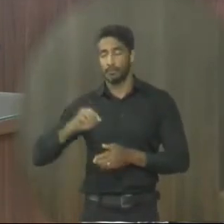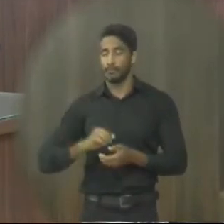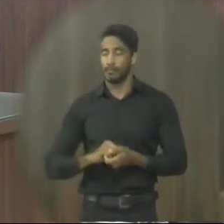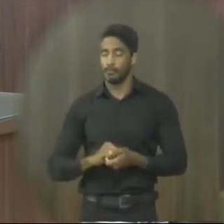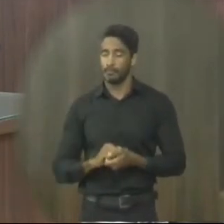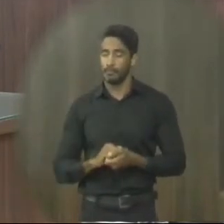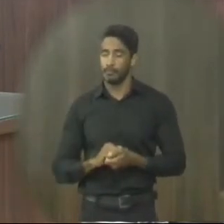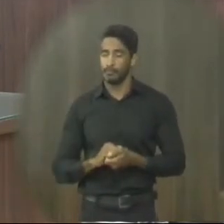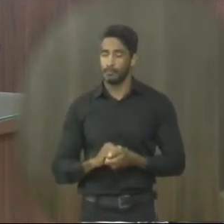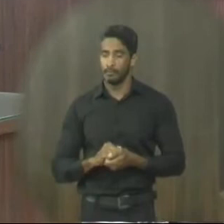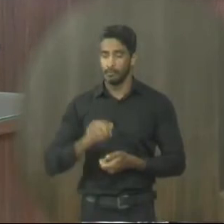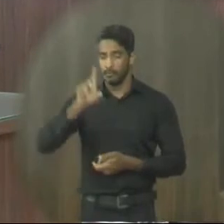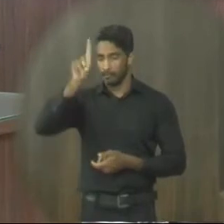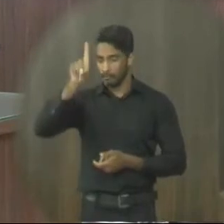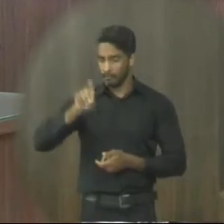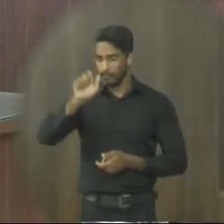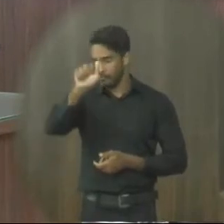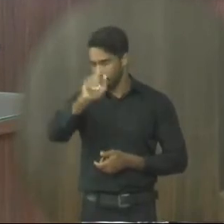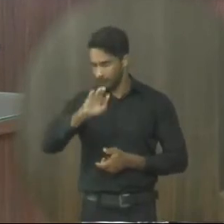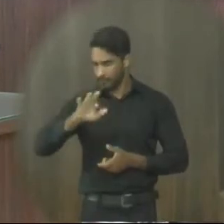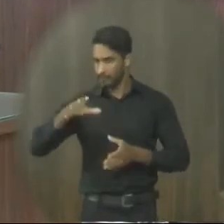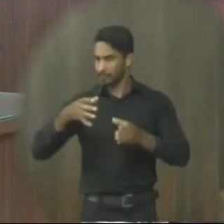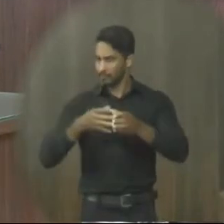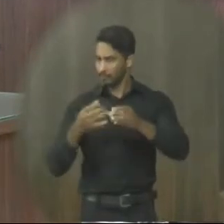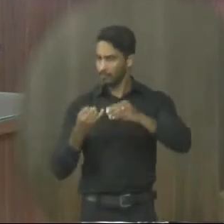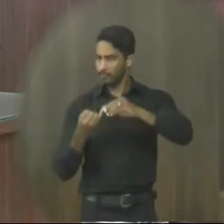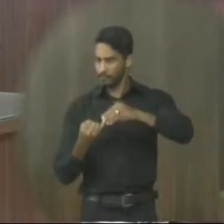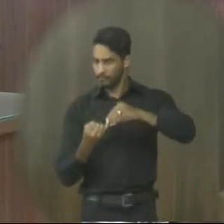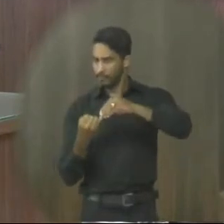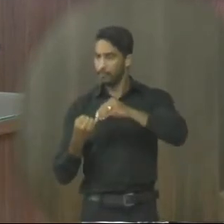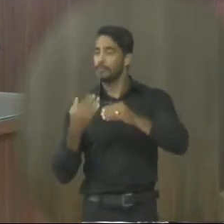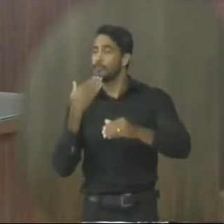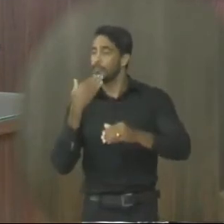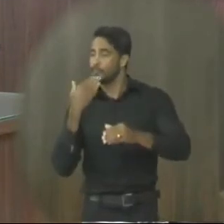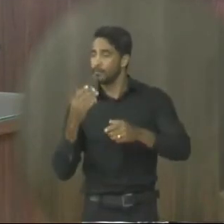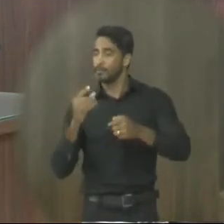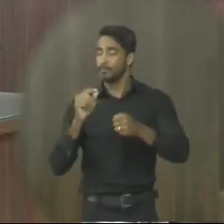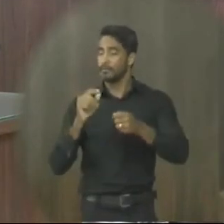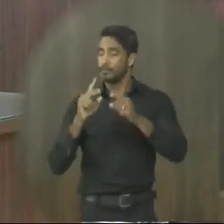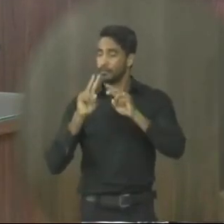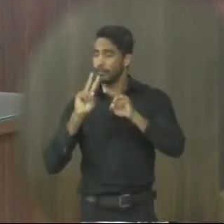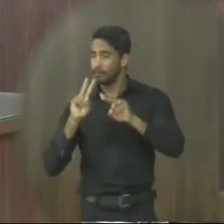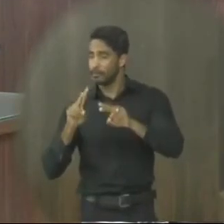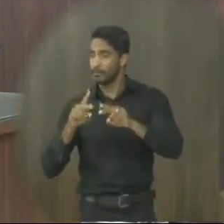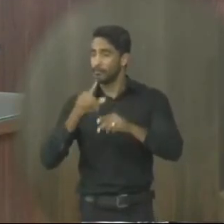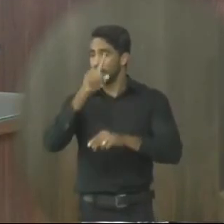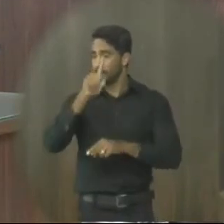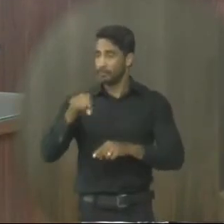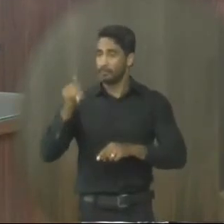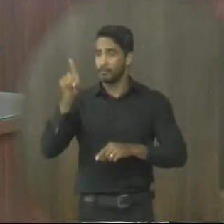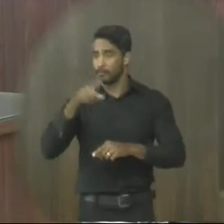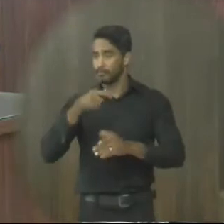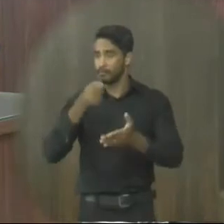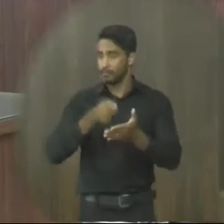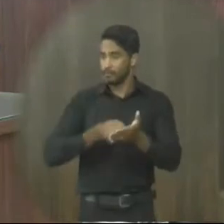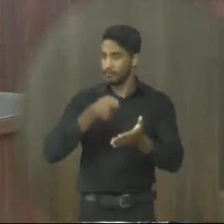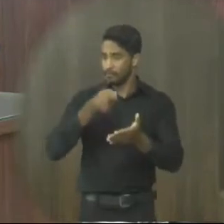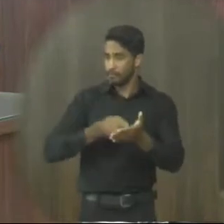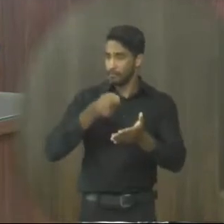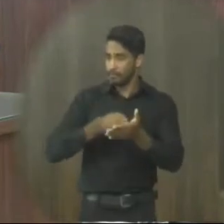Pepito, diretor-geral do órgão, solicitando que seja viabilizado o cancelamento da cobrança de taxa